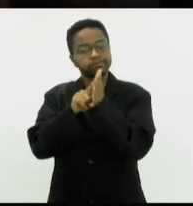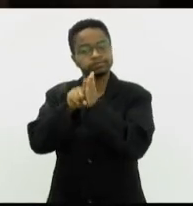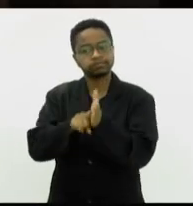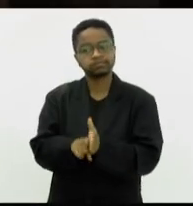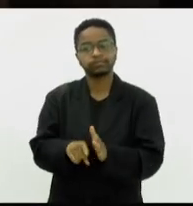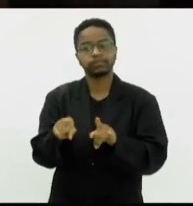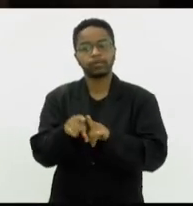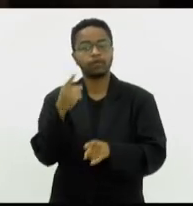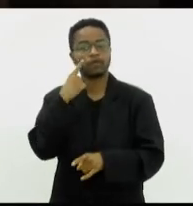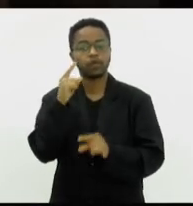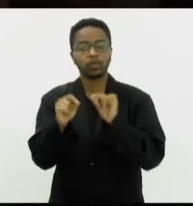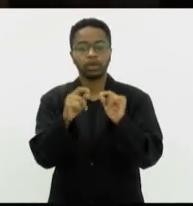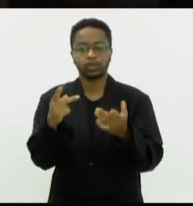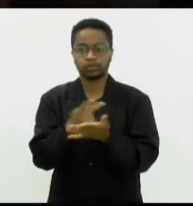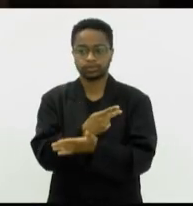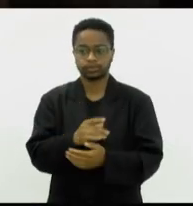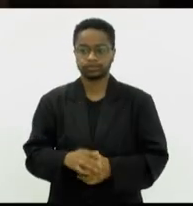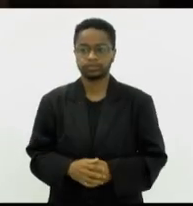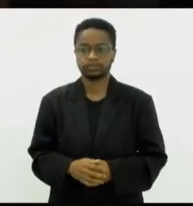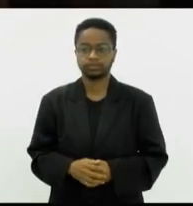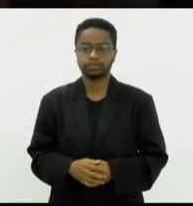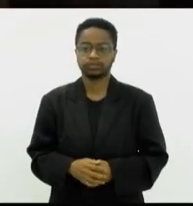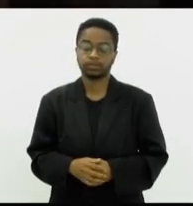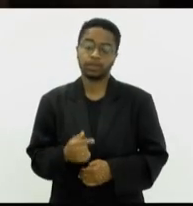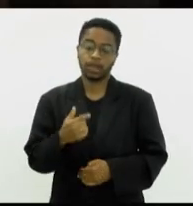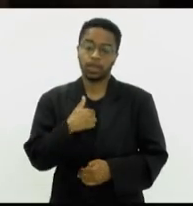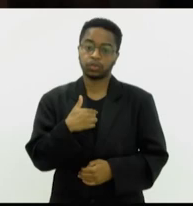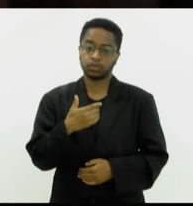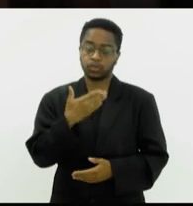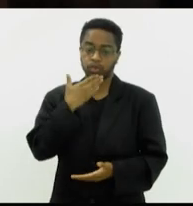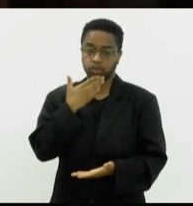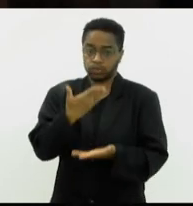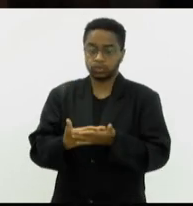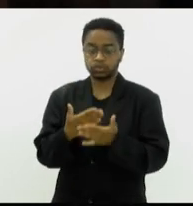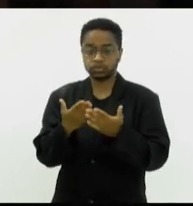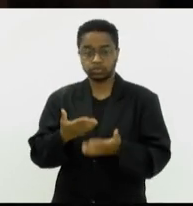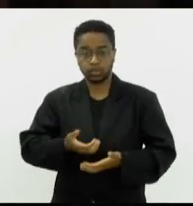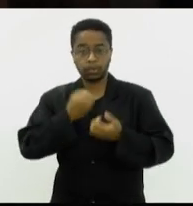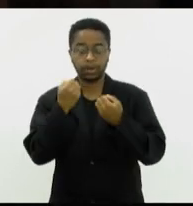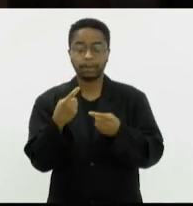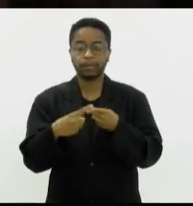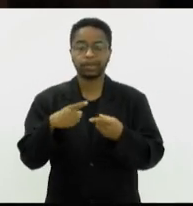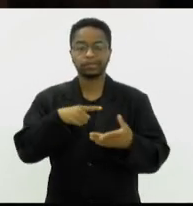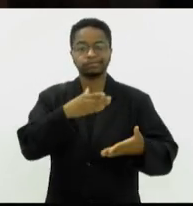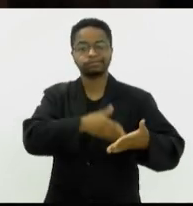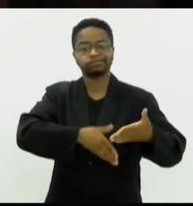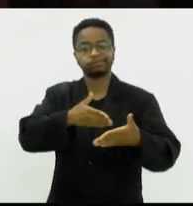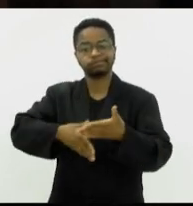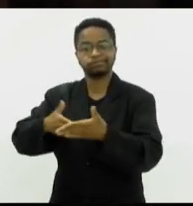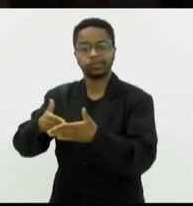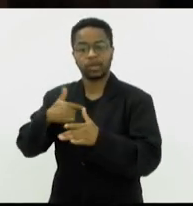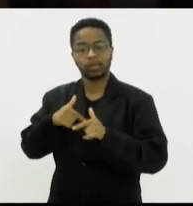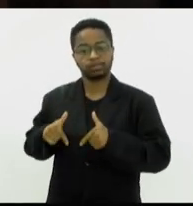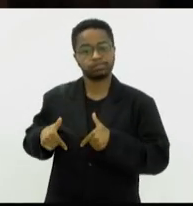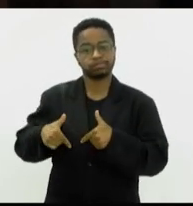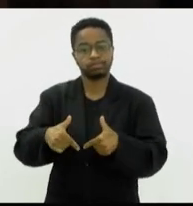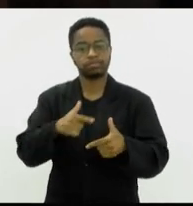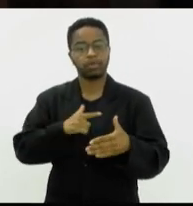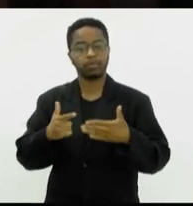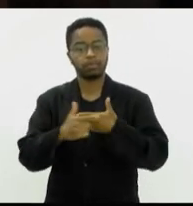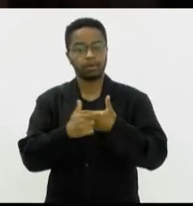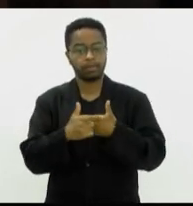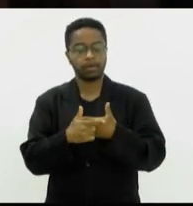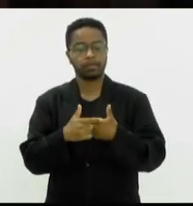e fiscalizar Tais fatos confesso que fiquei surpresa ao ter tido obstáculos para realizar a minha prerrogativa